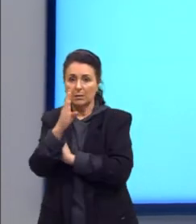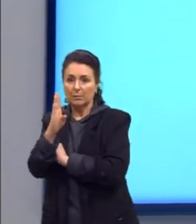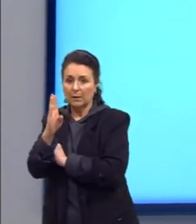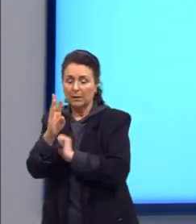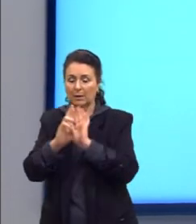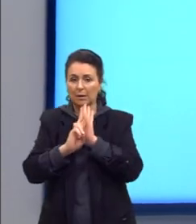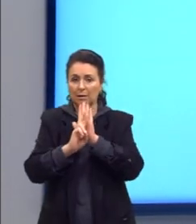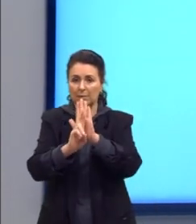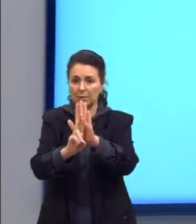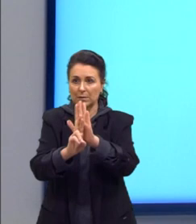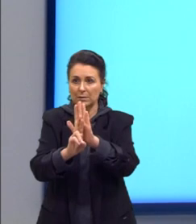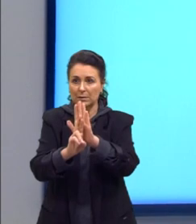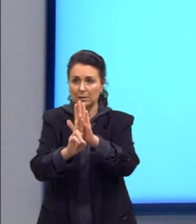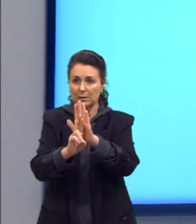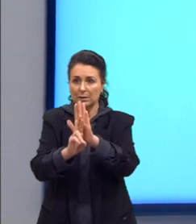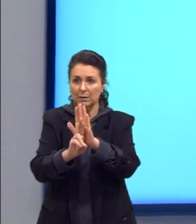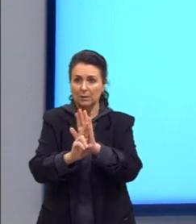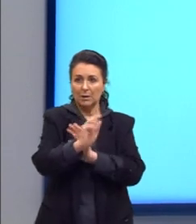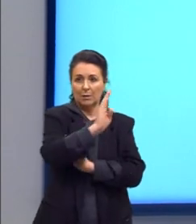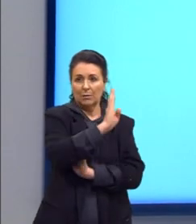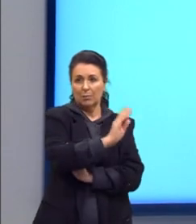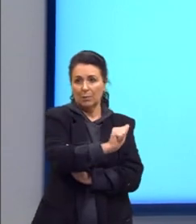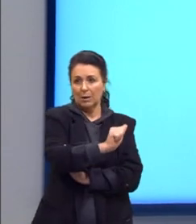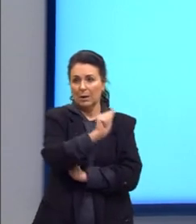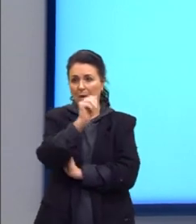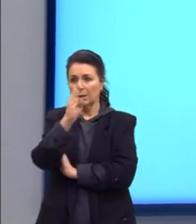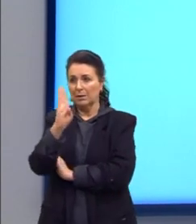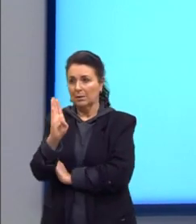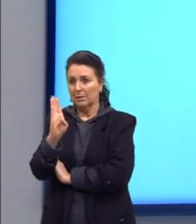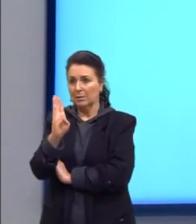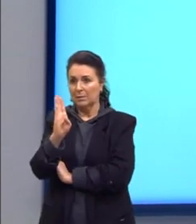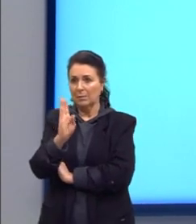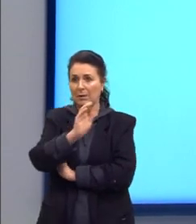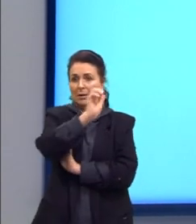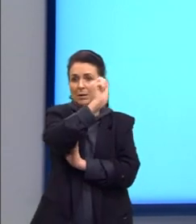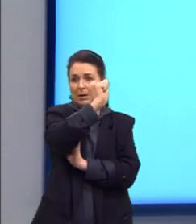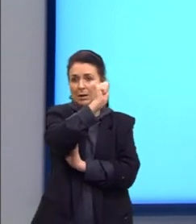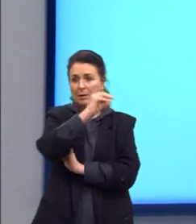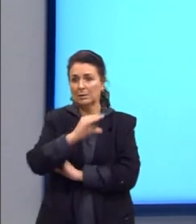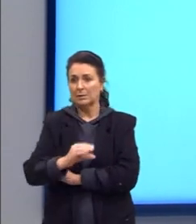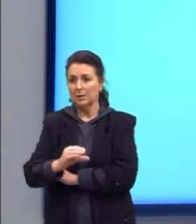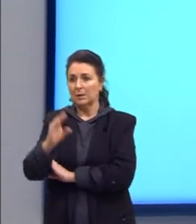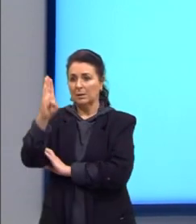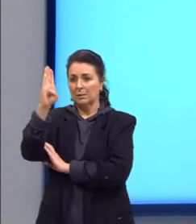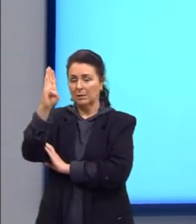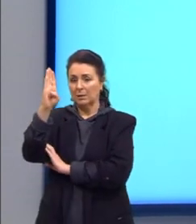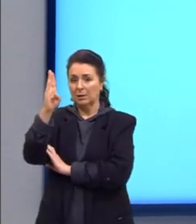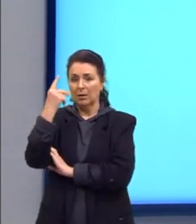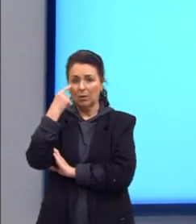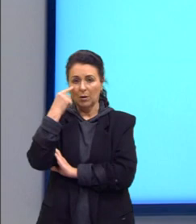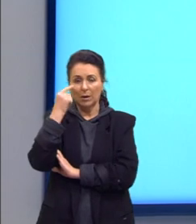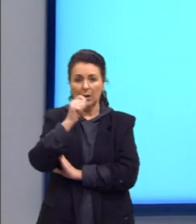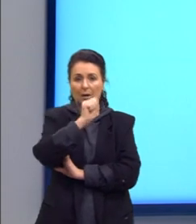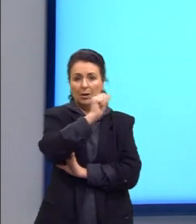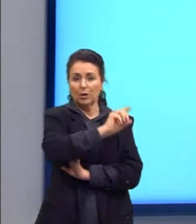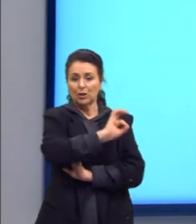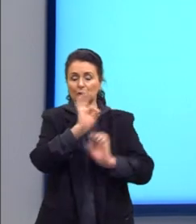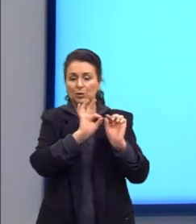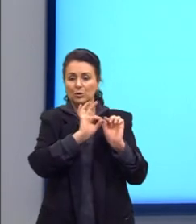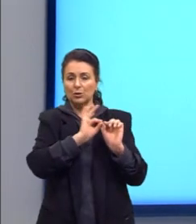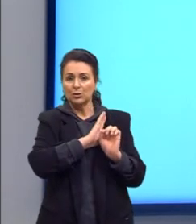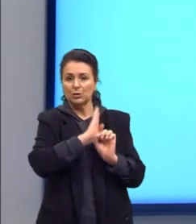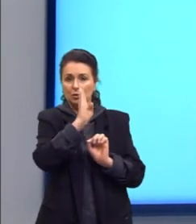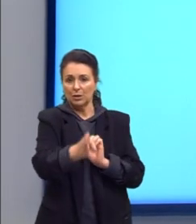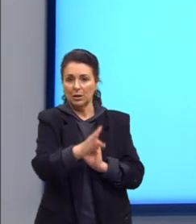precisa representar esse essas conexões aqui ó mesmo que aqui direto foi para ver tá ó